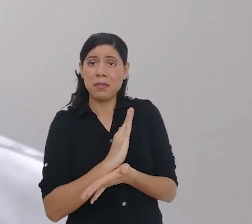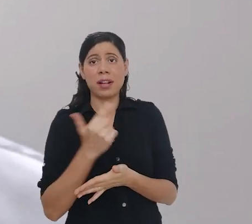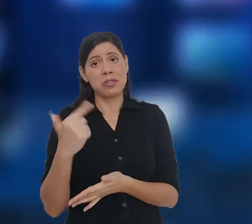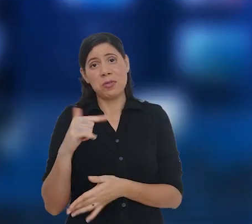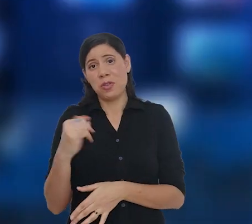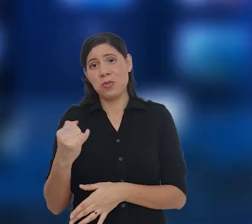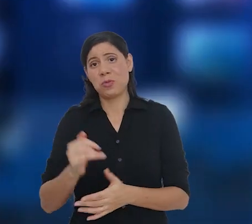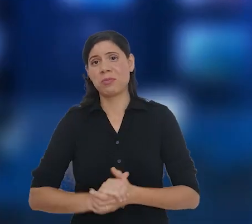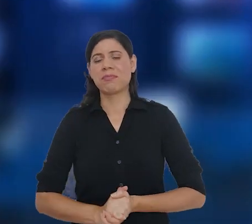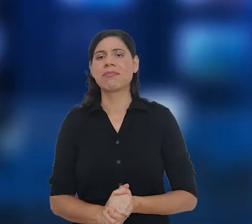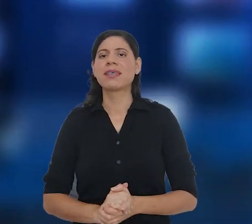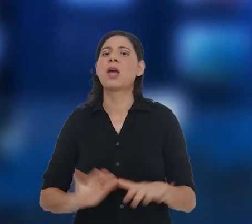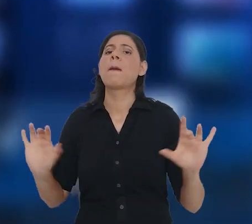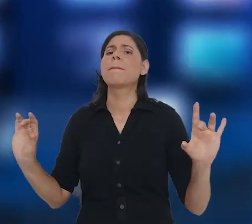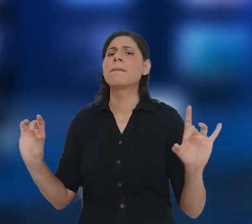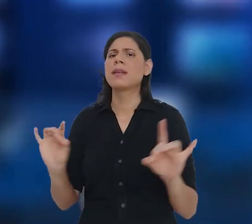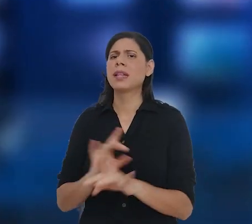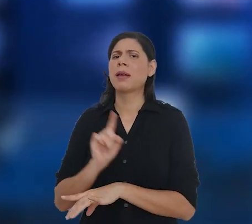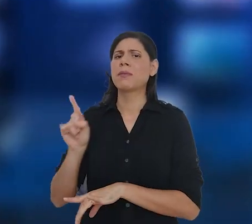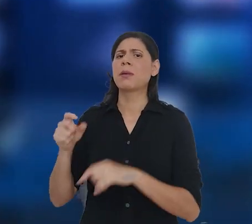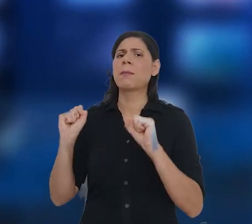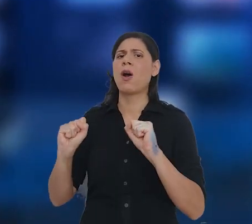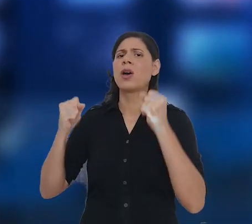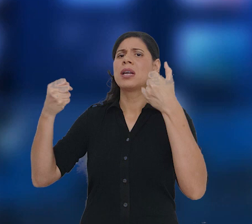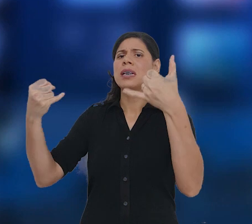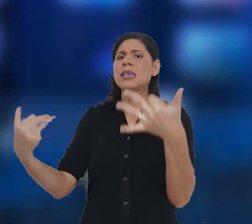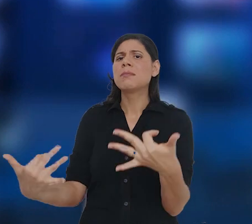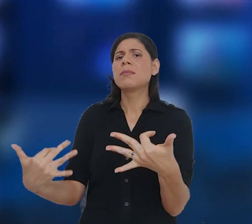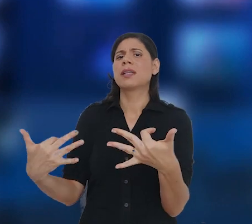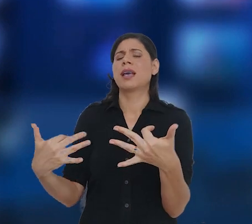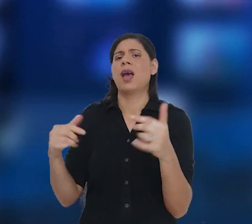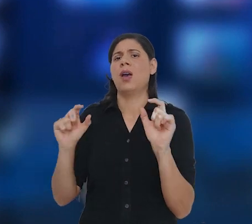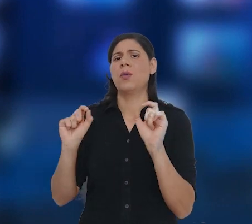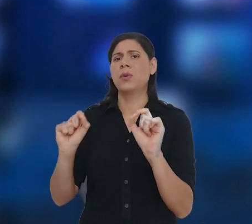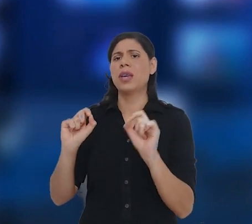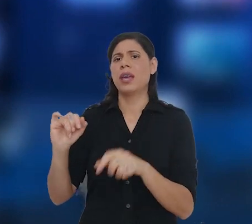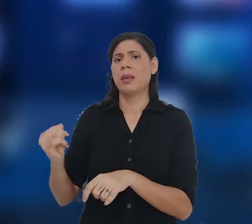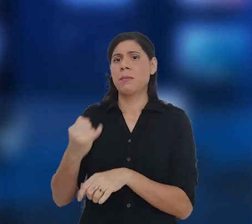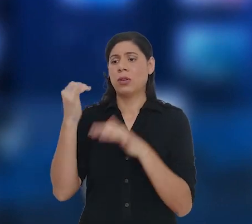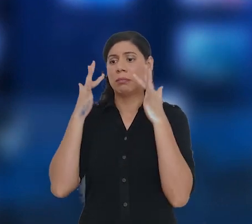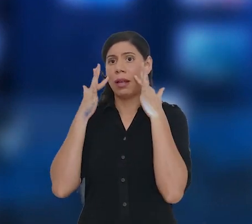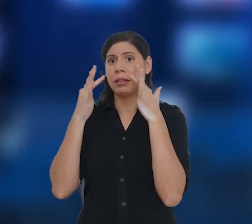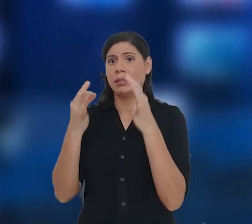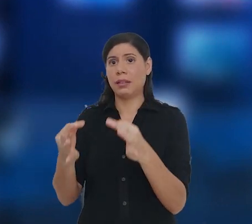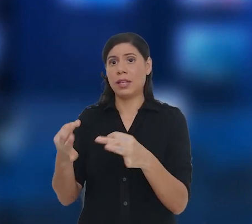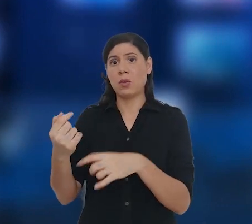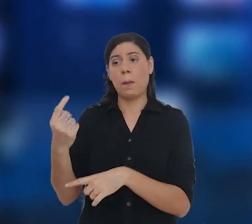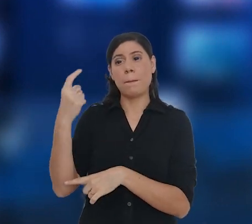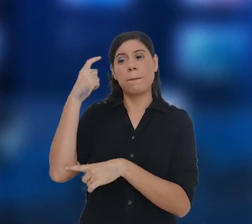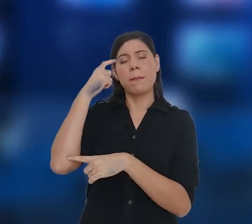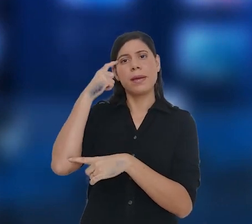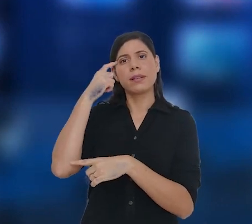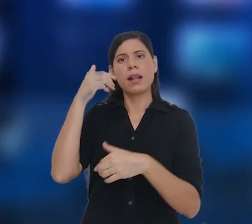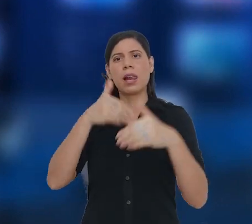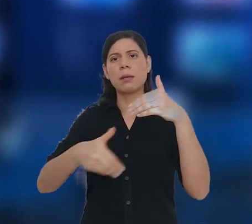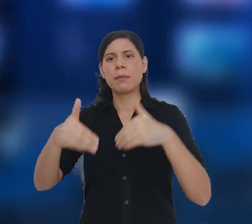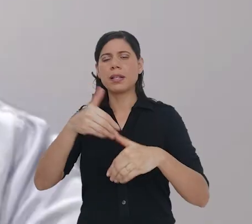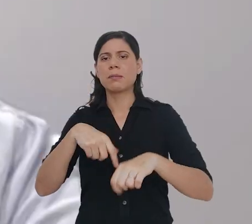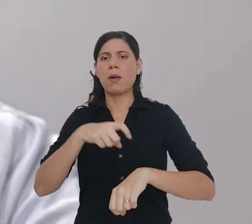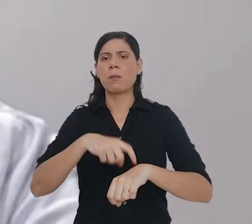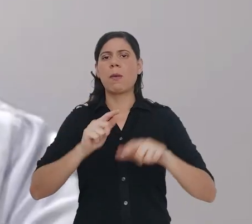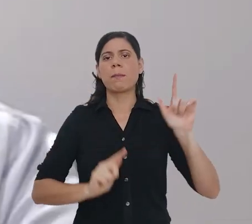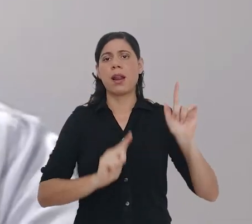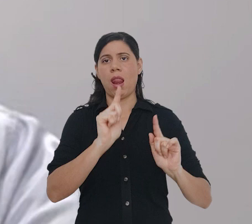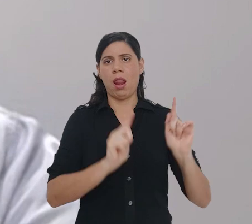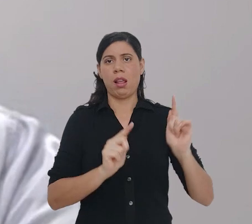vai ter juros. Para finalizarmos, você pode falar um pouco sobre o que é importante ficar atento quando se pensa em participar de um leilão?